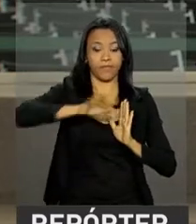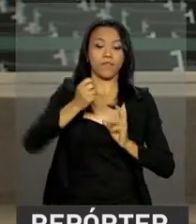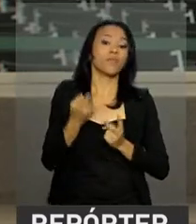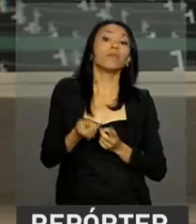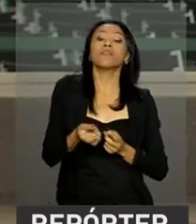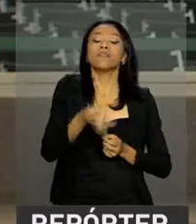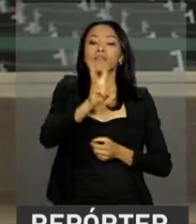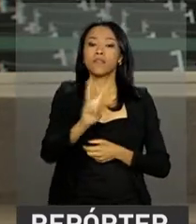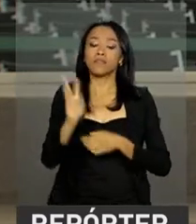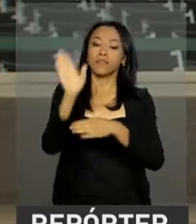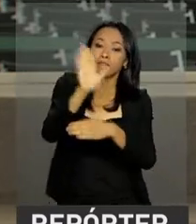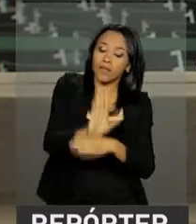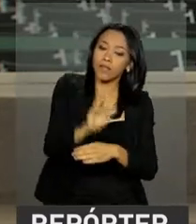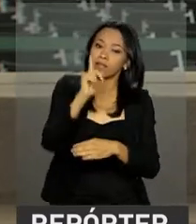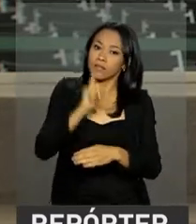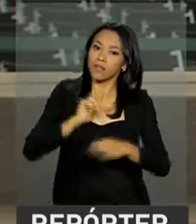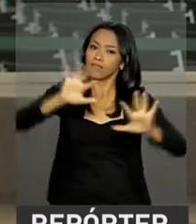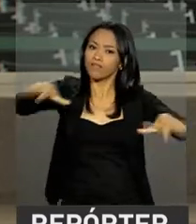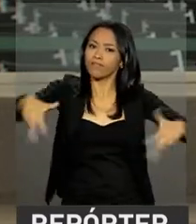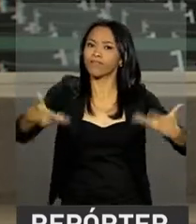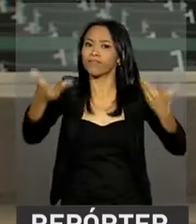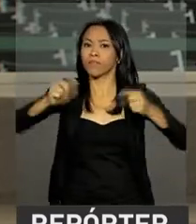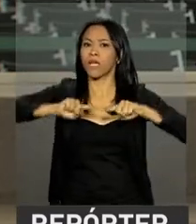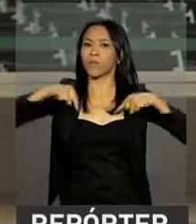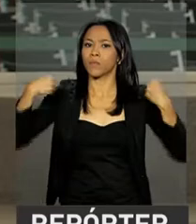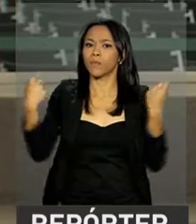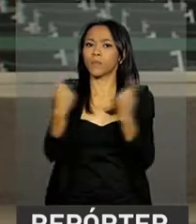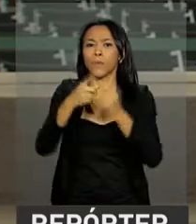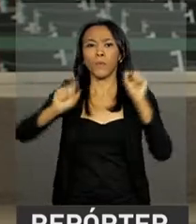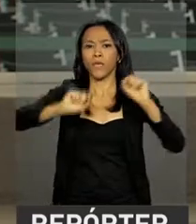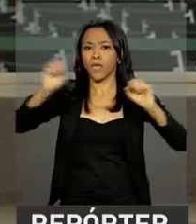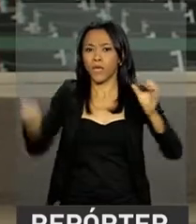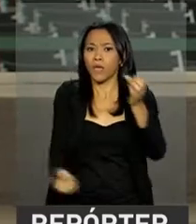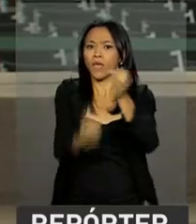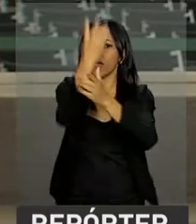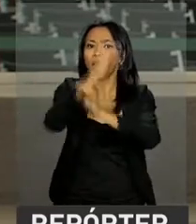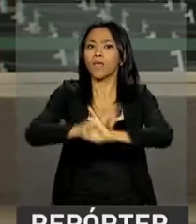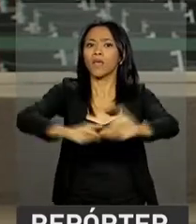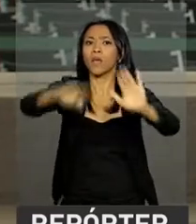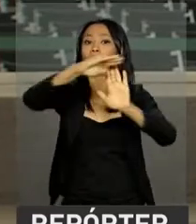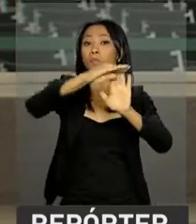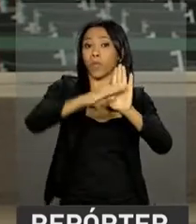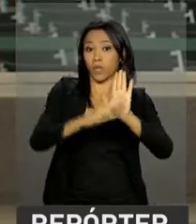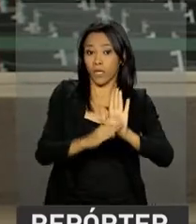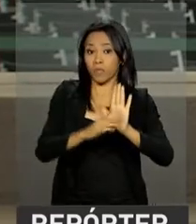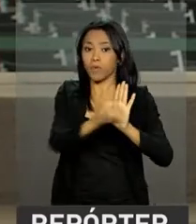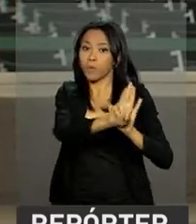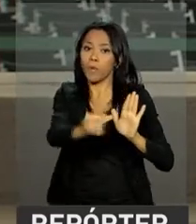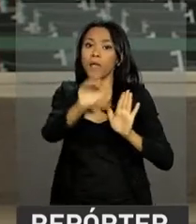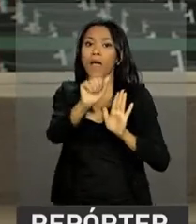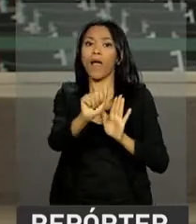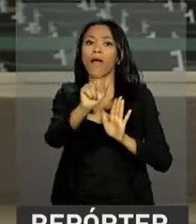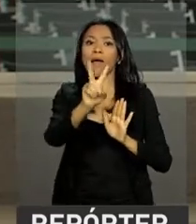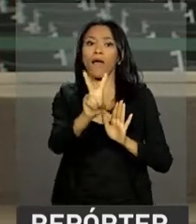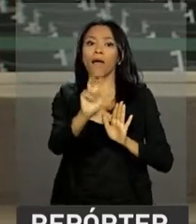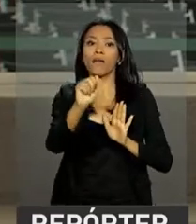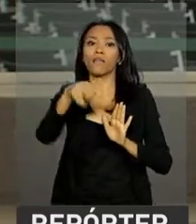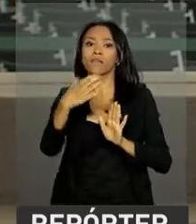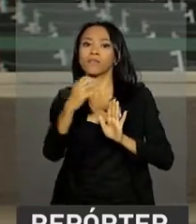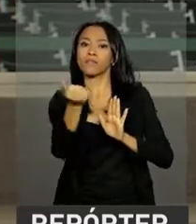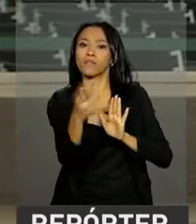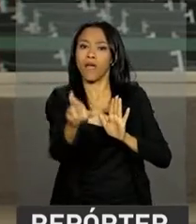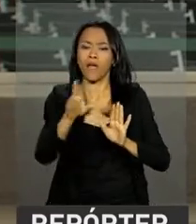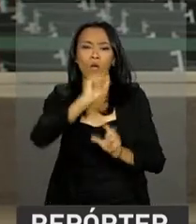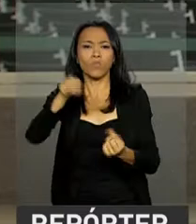três horas da tarde tem a cerimônia de lançamento do programa avançar uma iniciativa do governo federal para a conclusão